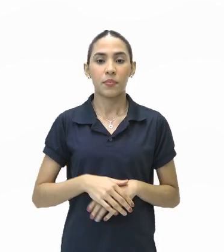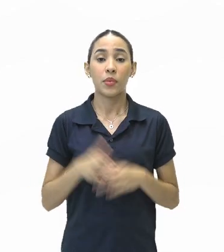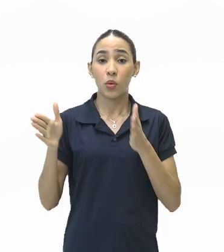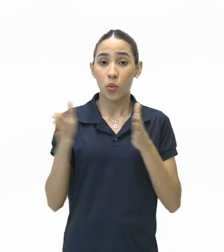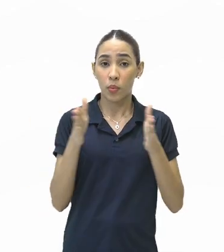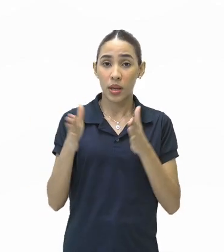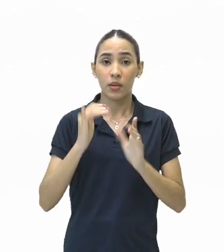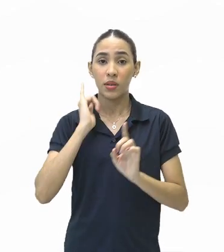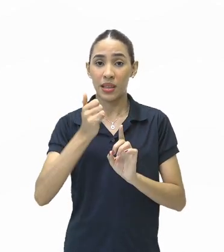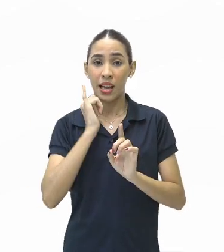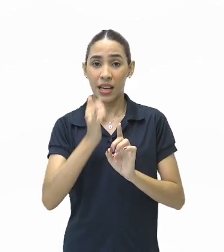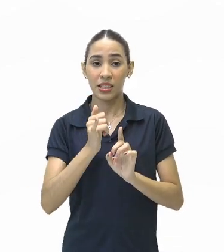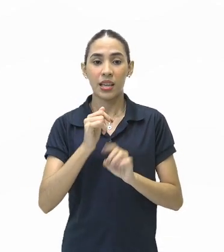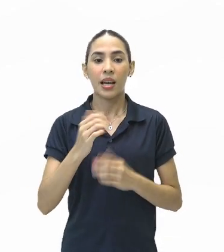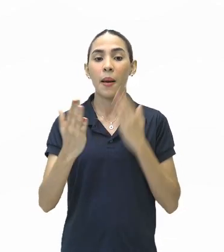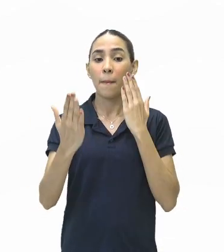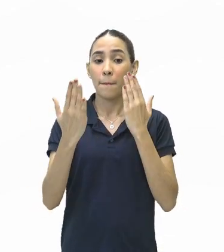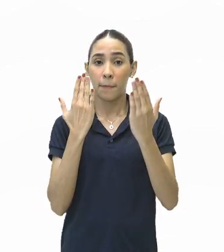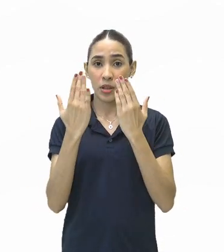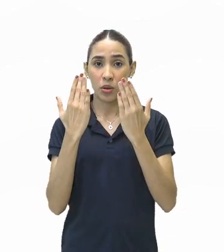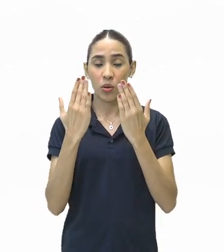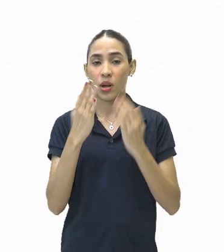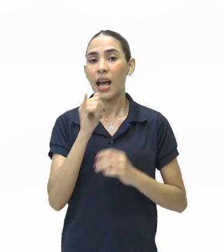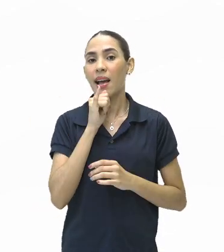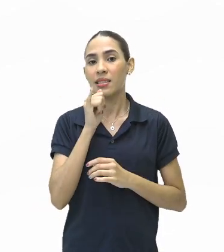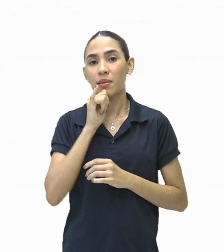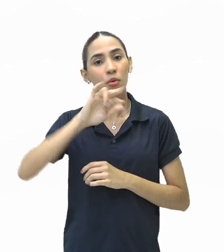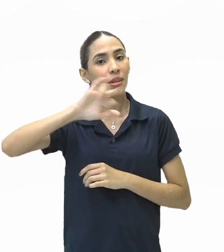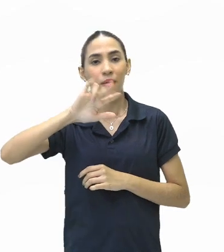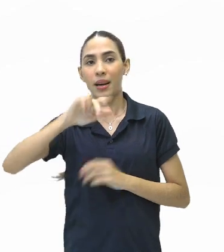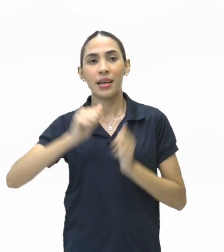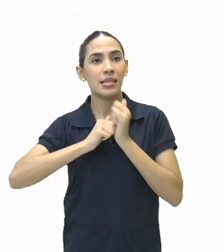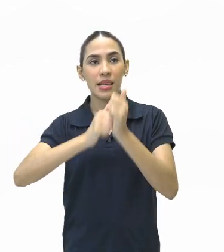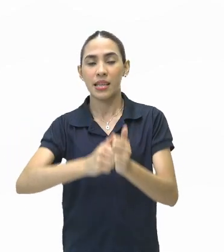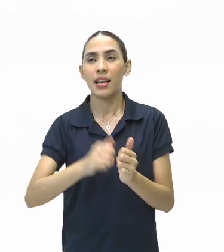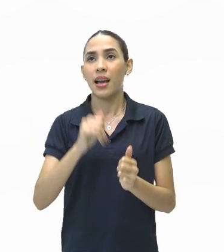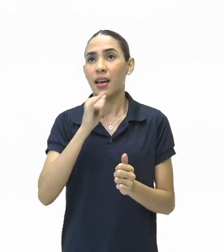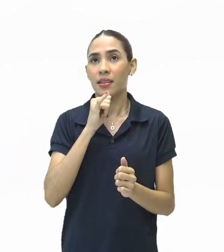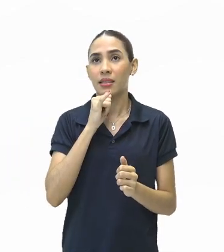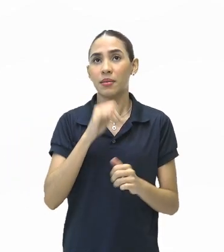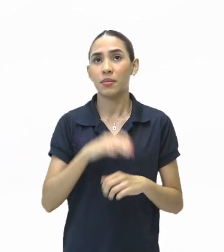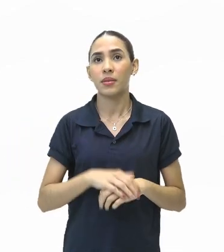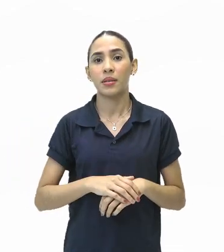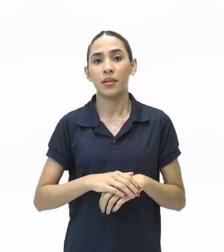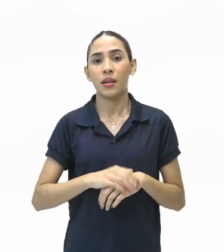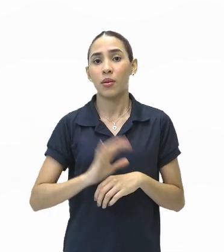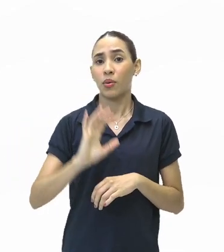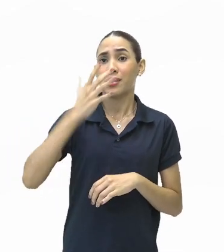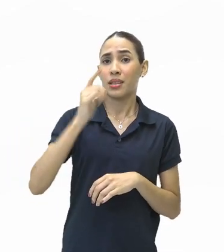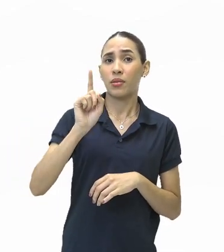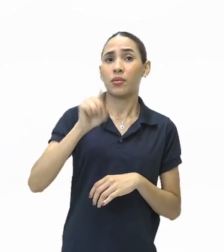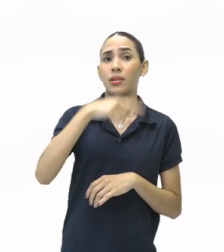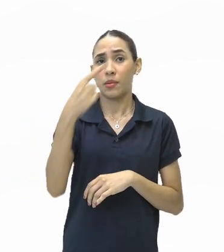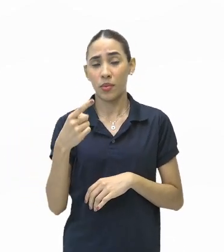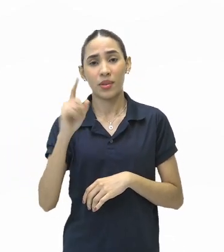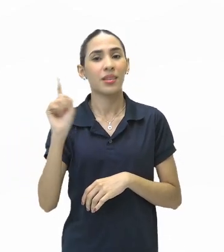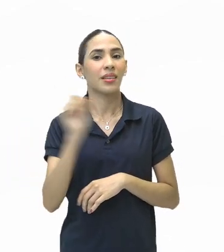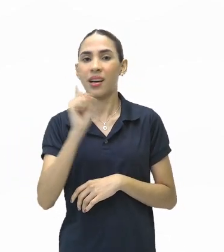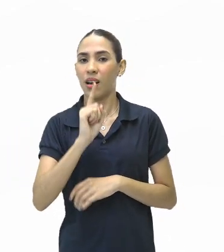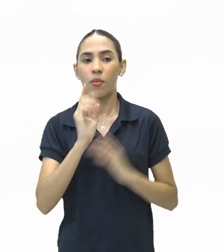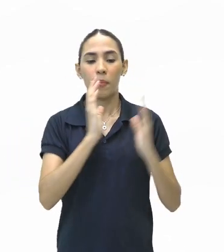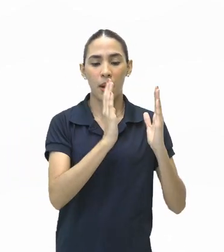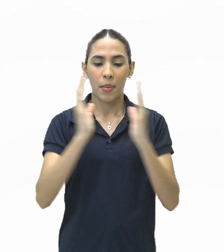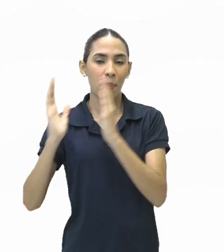da narrativa é psicológico, então não vai seguir, primeiro aconteceu isso, depois aquilo, não,